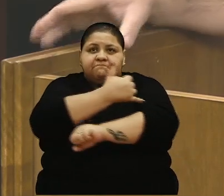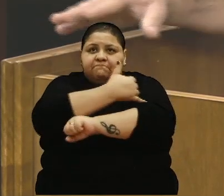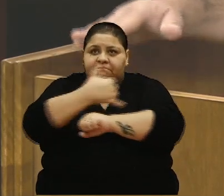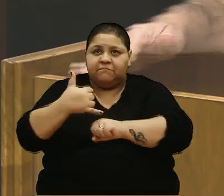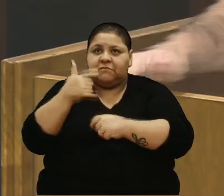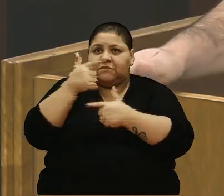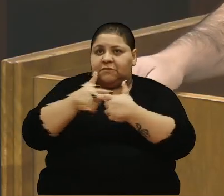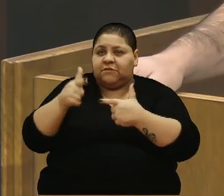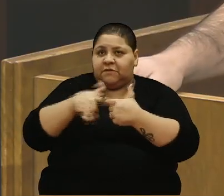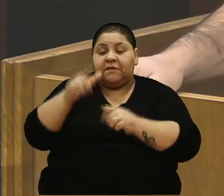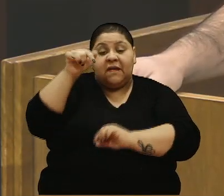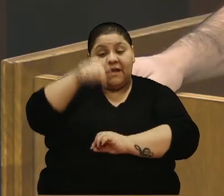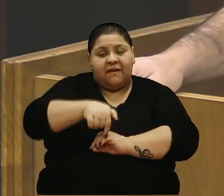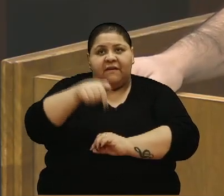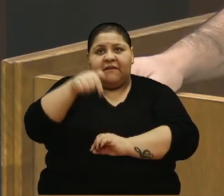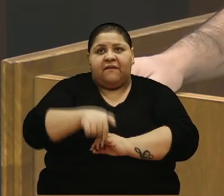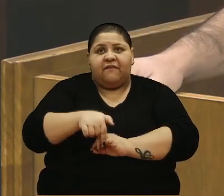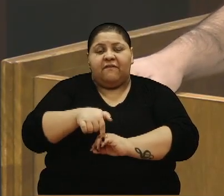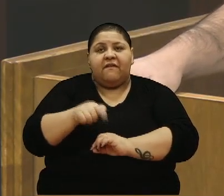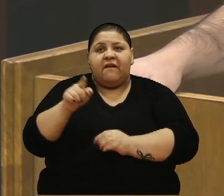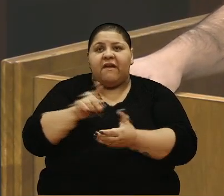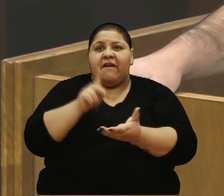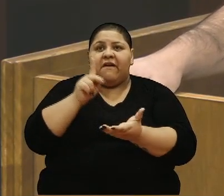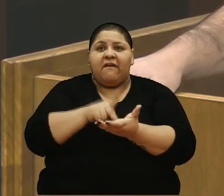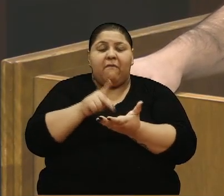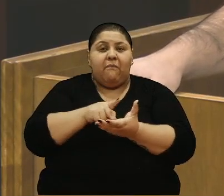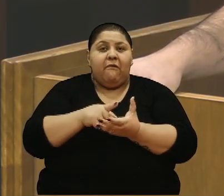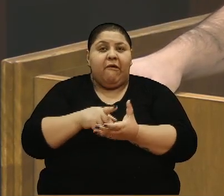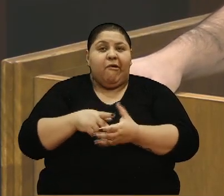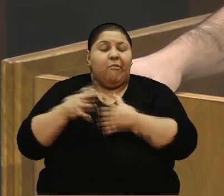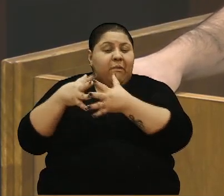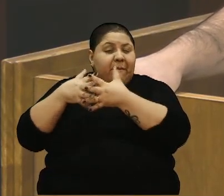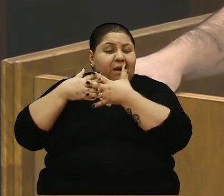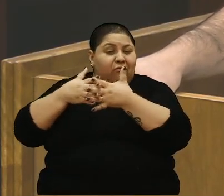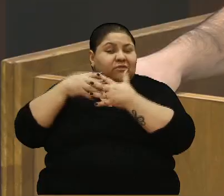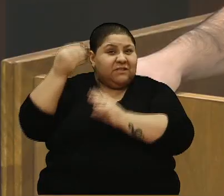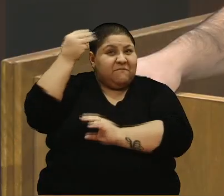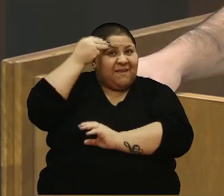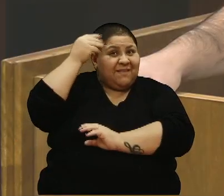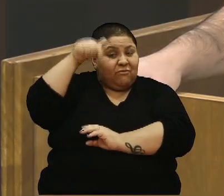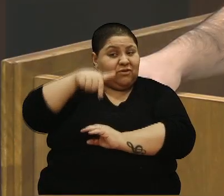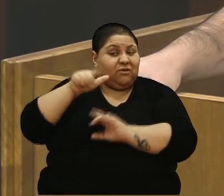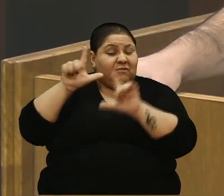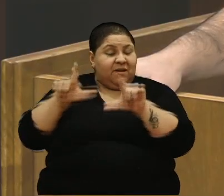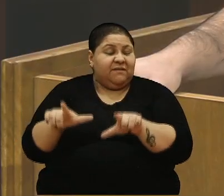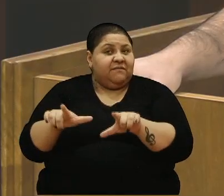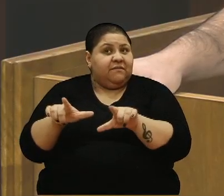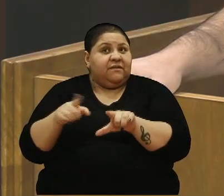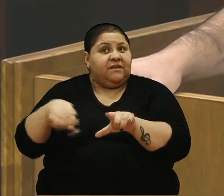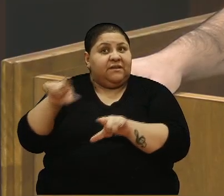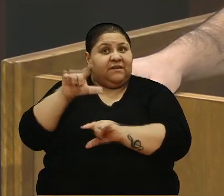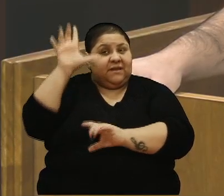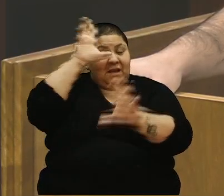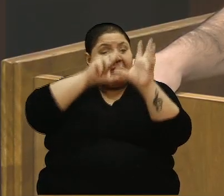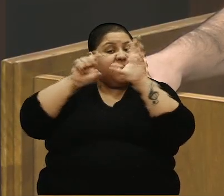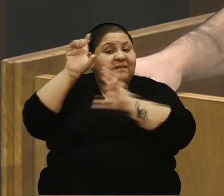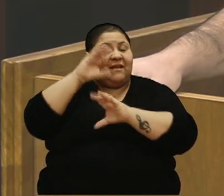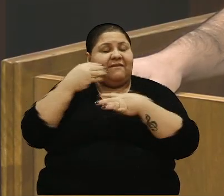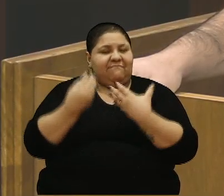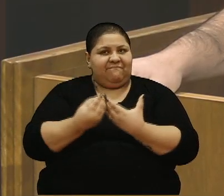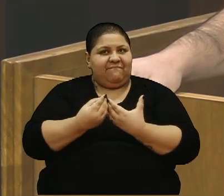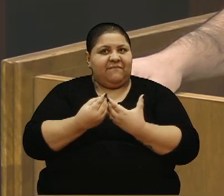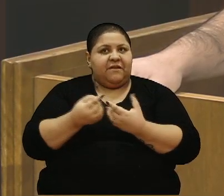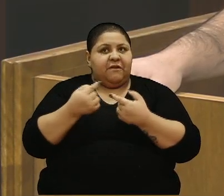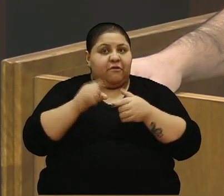problema. Aqui é um verdadeiro caos mental esse espaço que nós estamos. E a gente tem que aprender a lidar. Mas nós